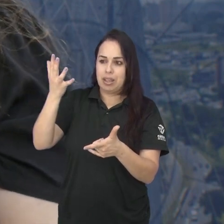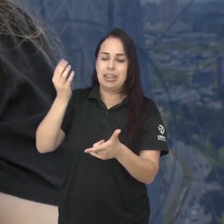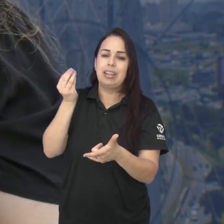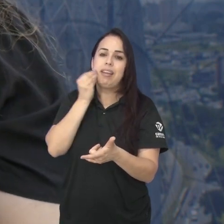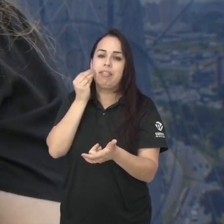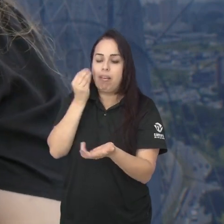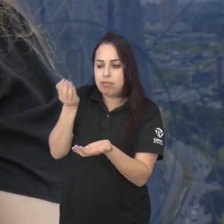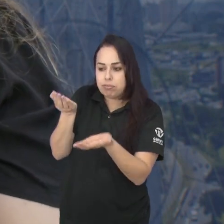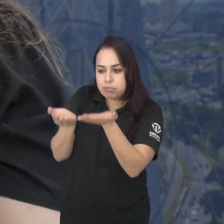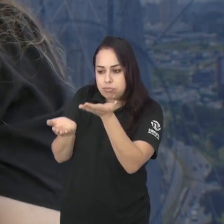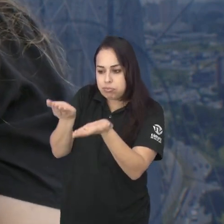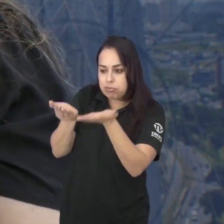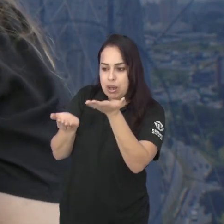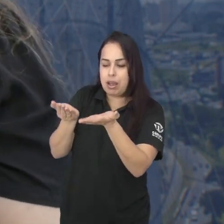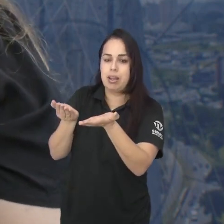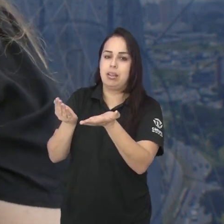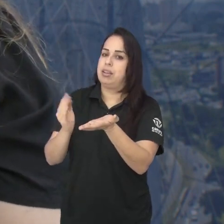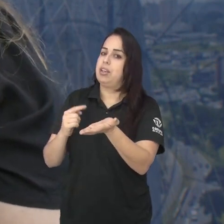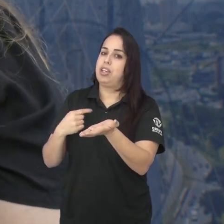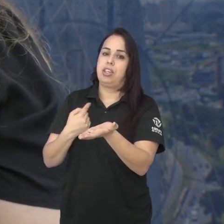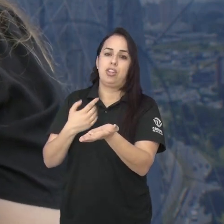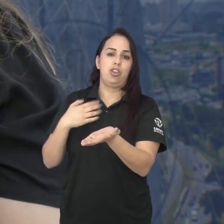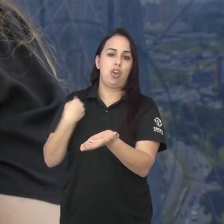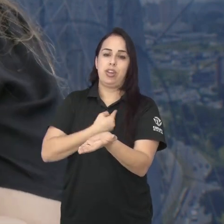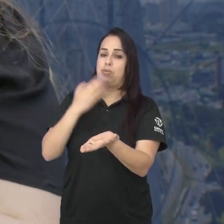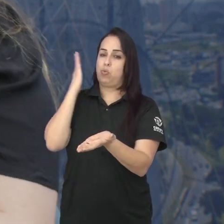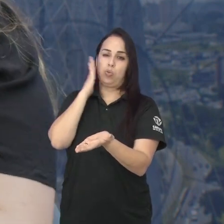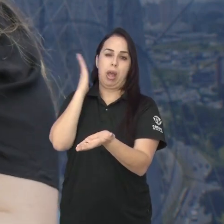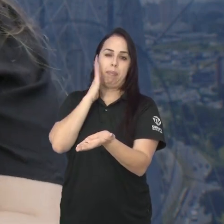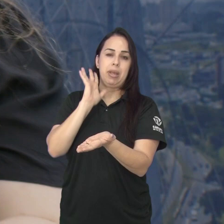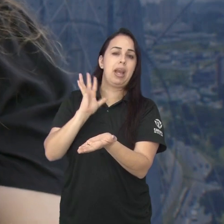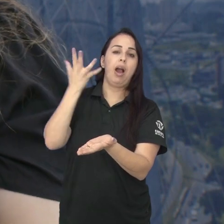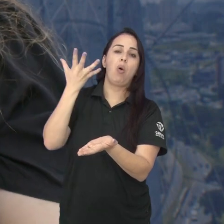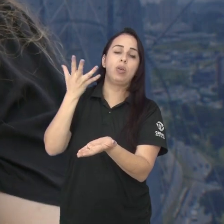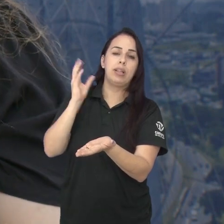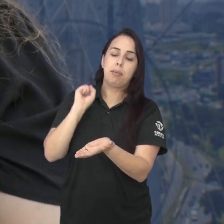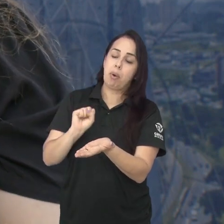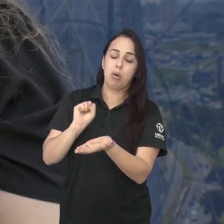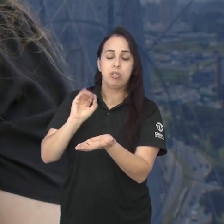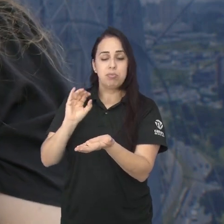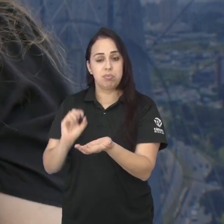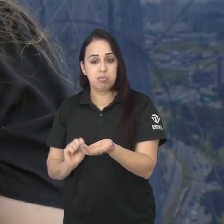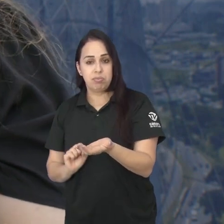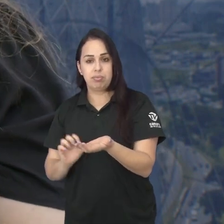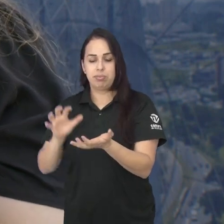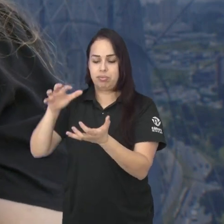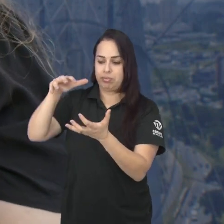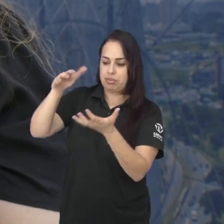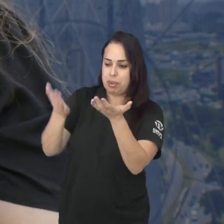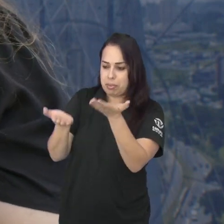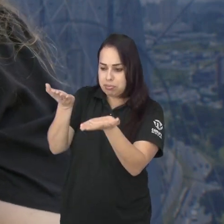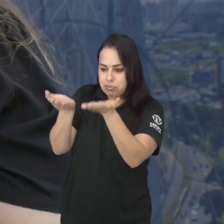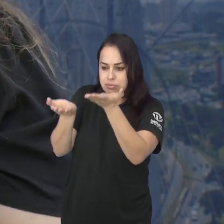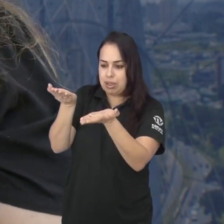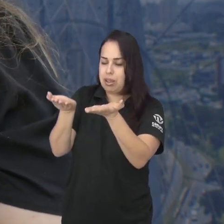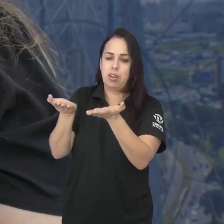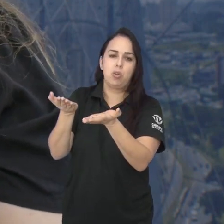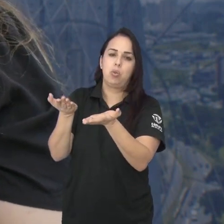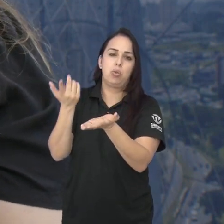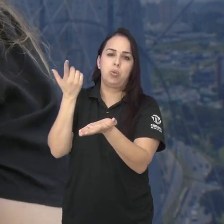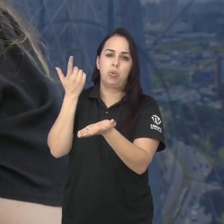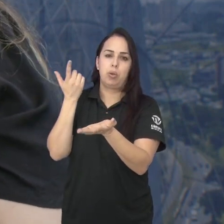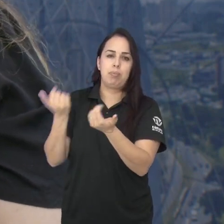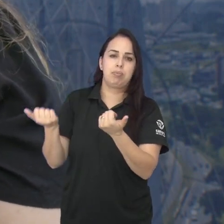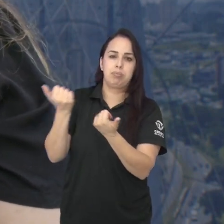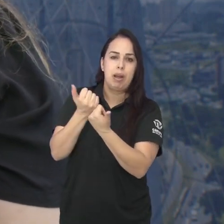equilíbrio normal. E aí a gente não sabe o que pode acontecer para que volte ao equilíbrio normal, né? O